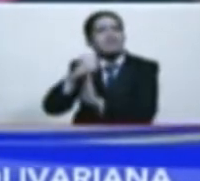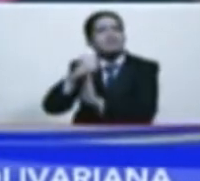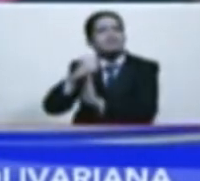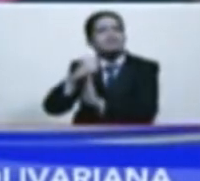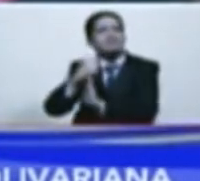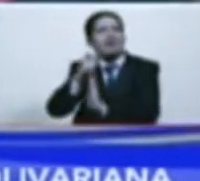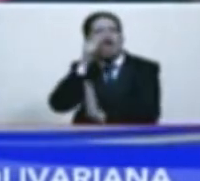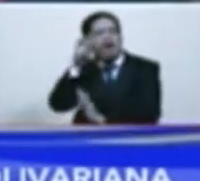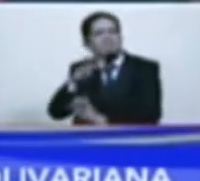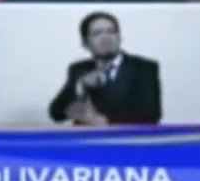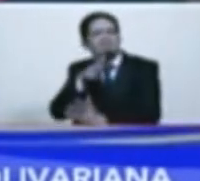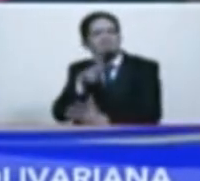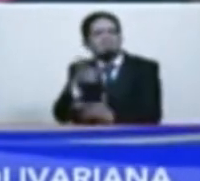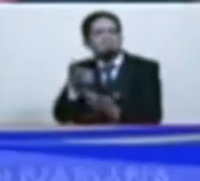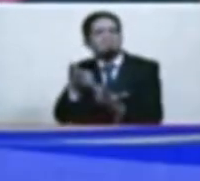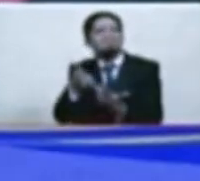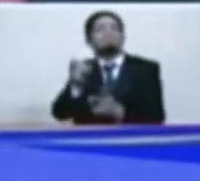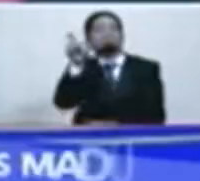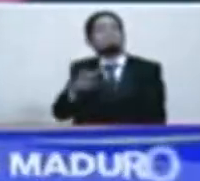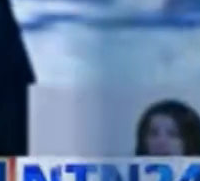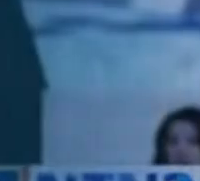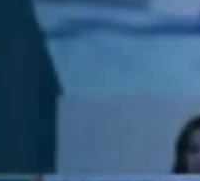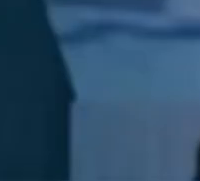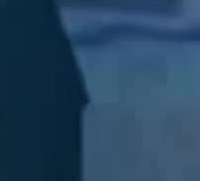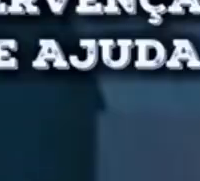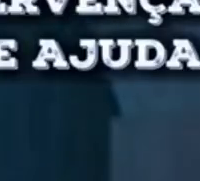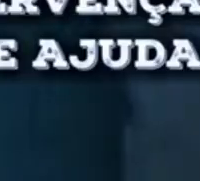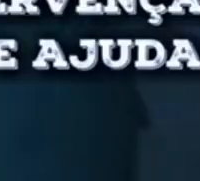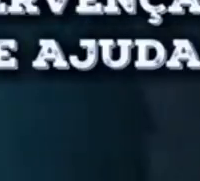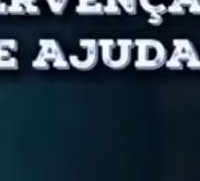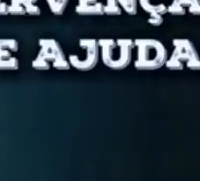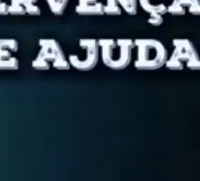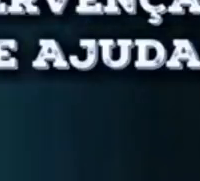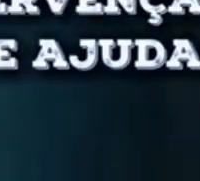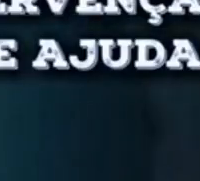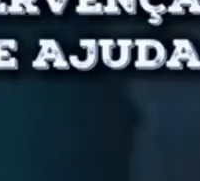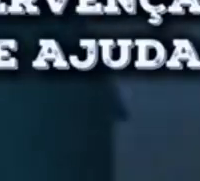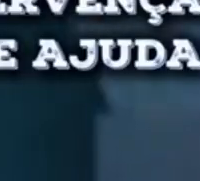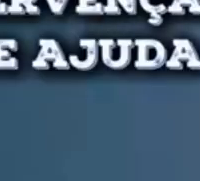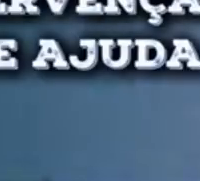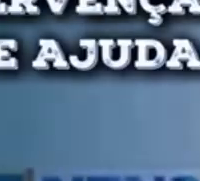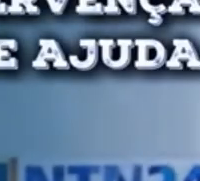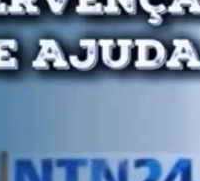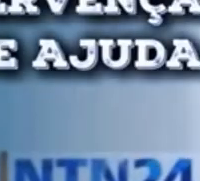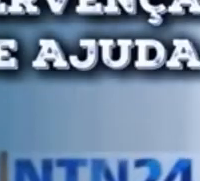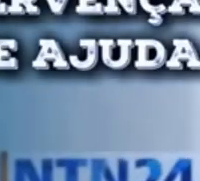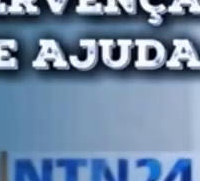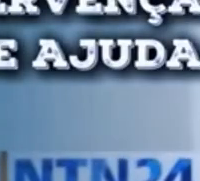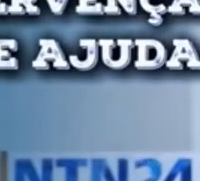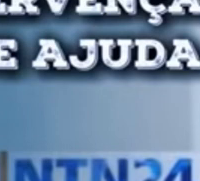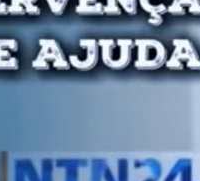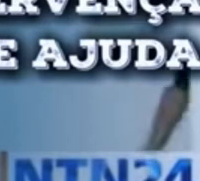Fascista como o presidente Jair Bolsonaro. Insistido que vai defender ao país de qualquer tipo de intervenção.